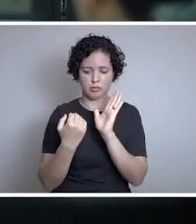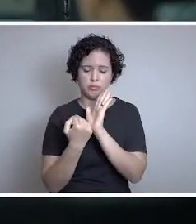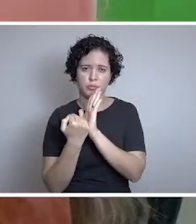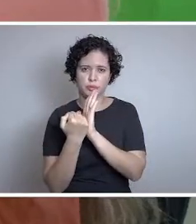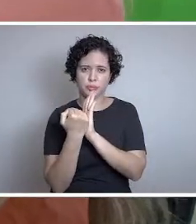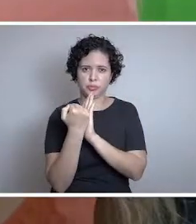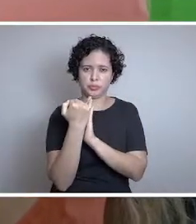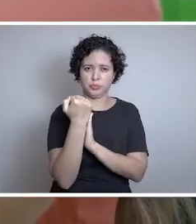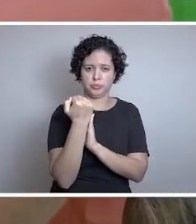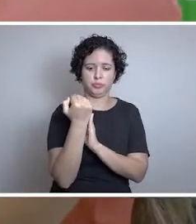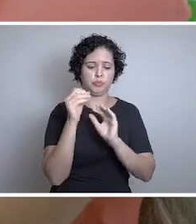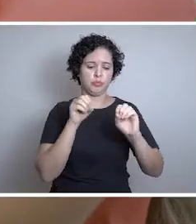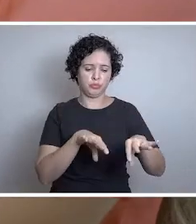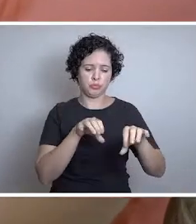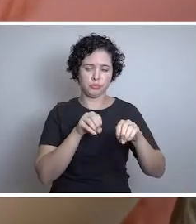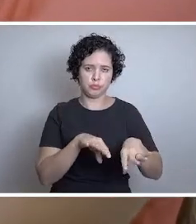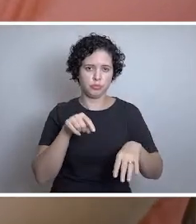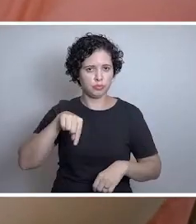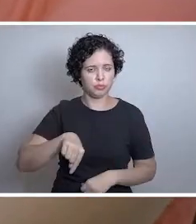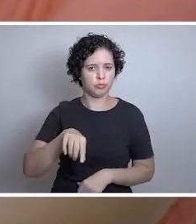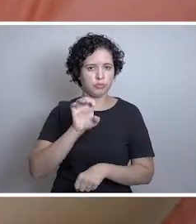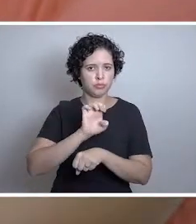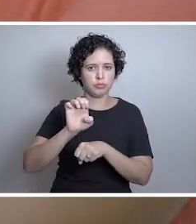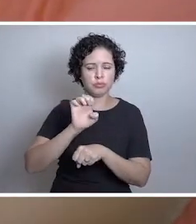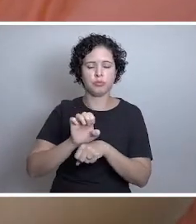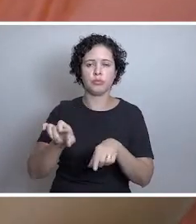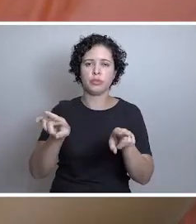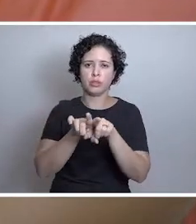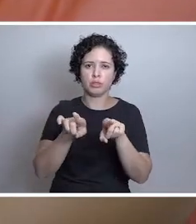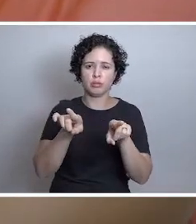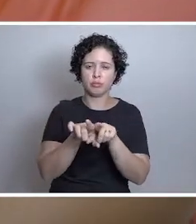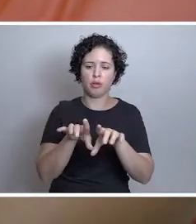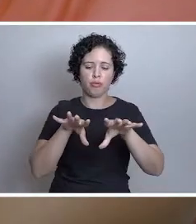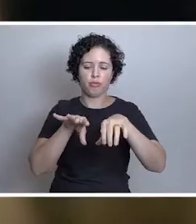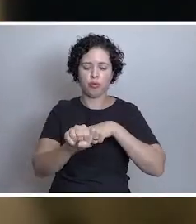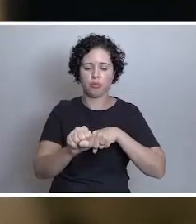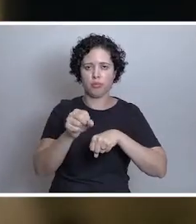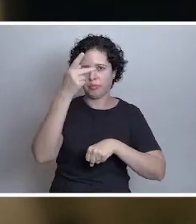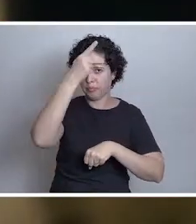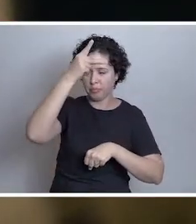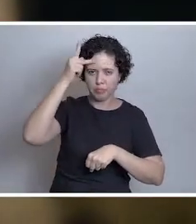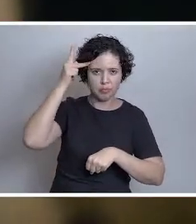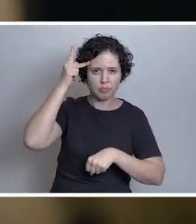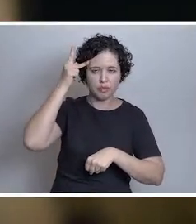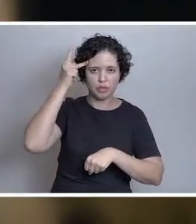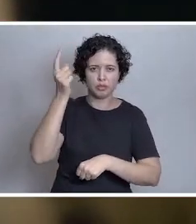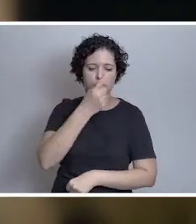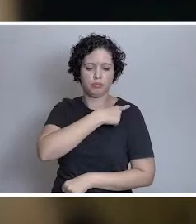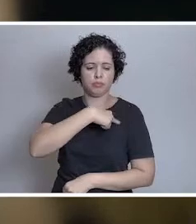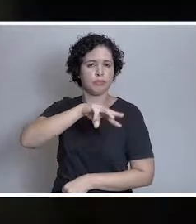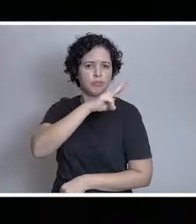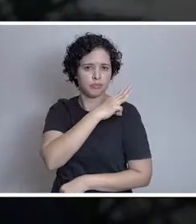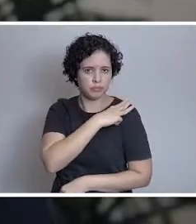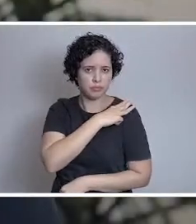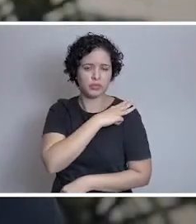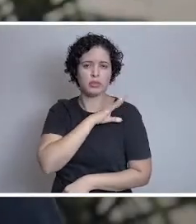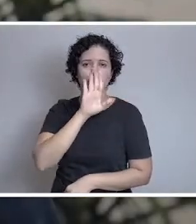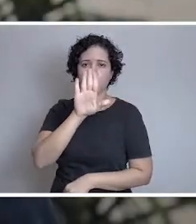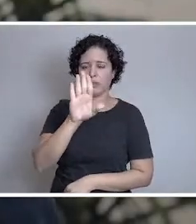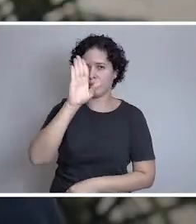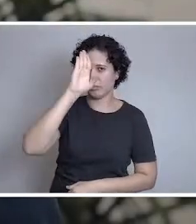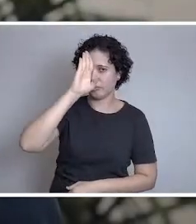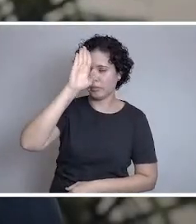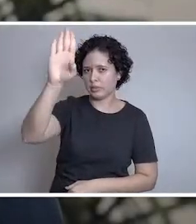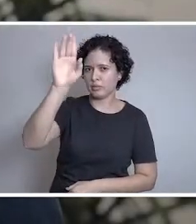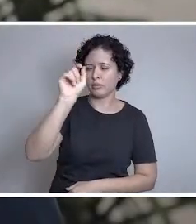com países da América Latina, o México, Costa Rica, o Chile. Então, há necessidade de